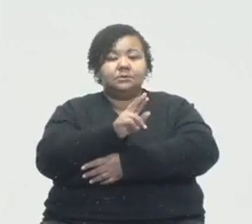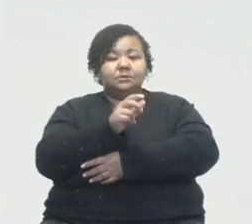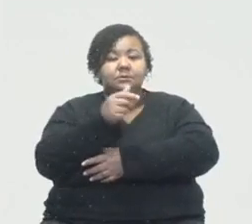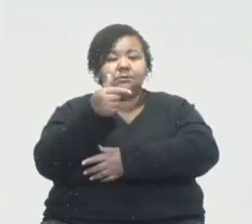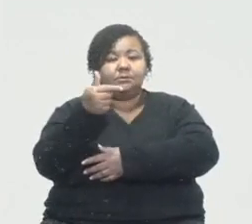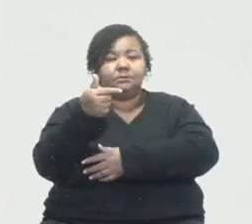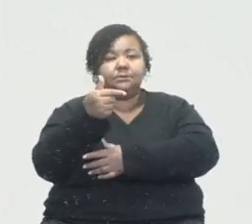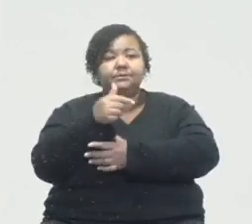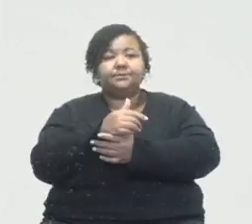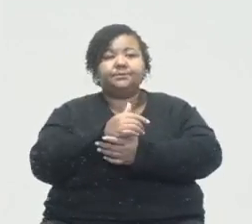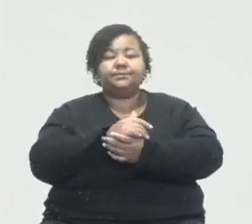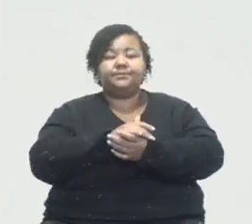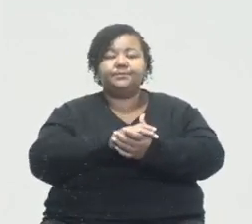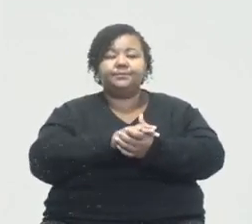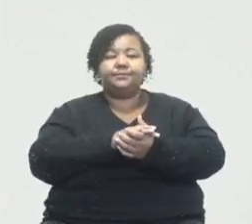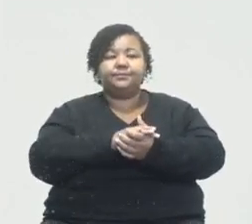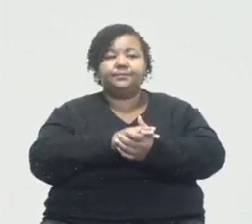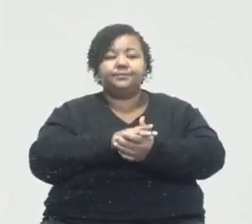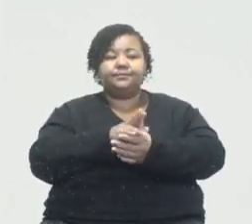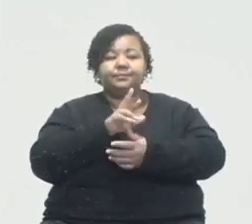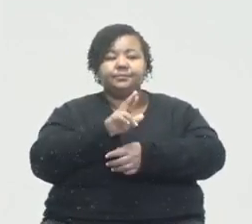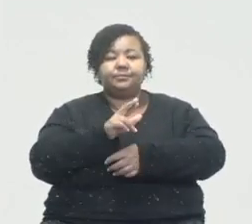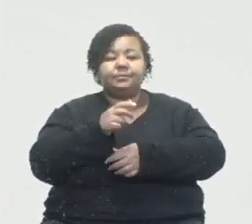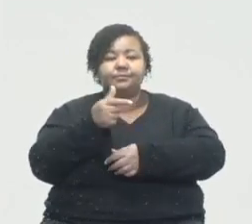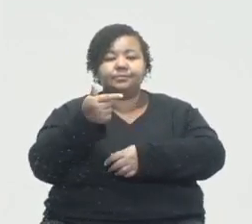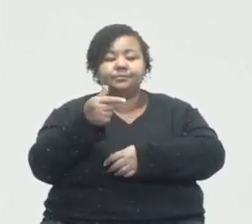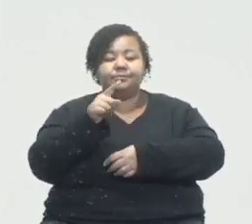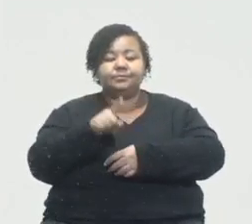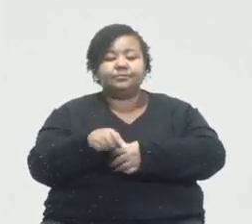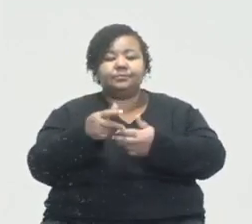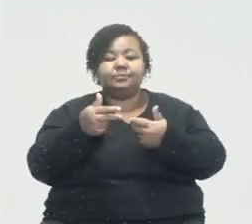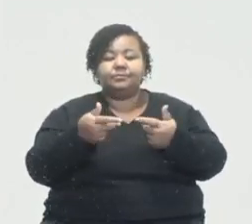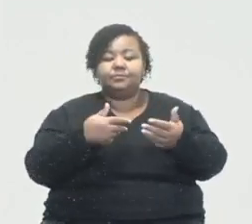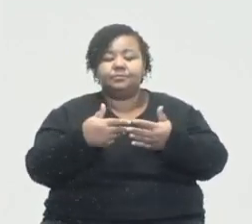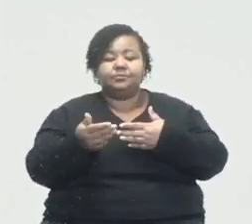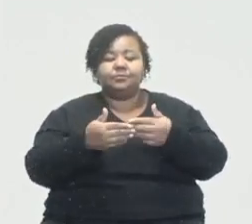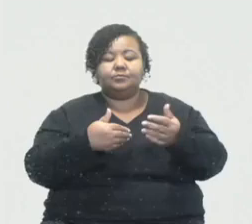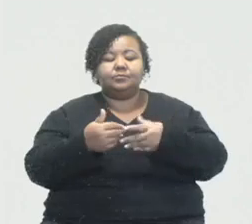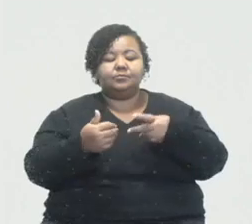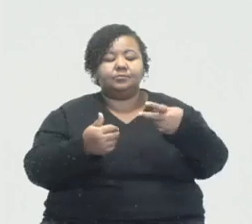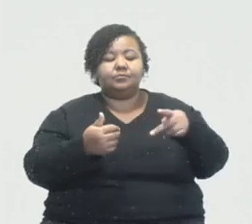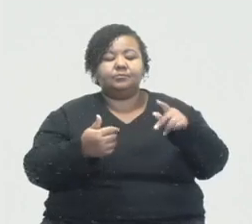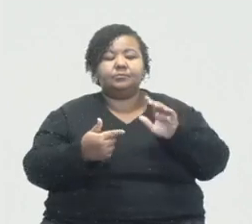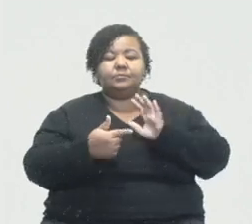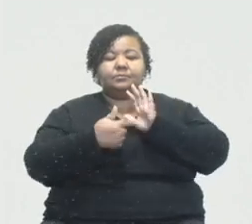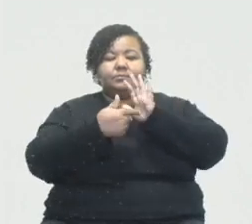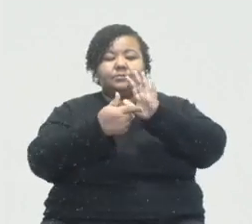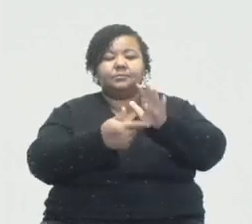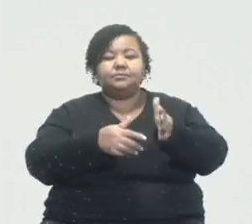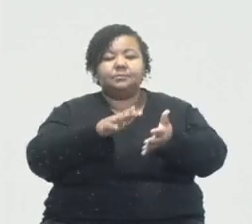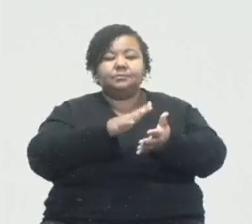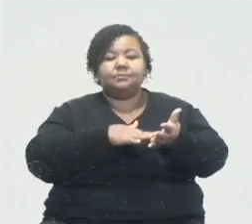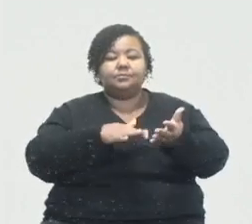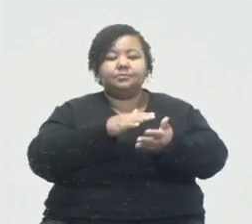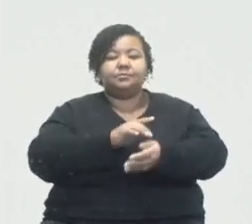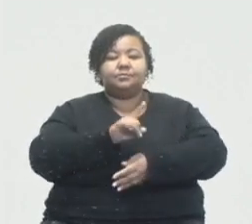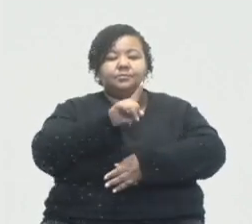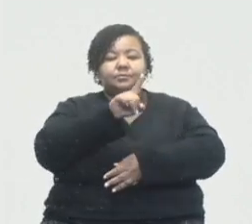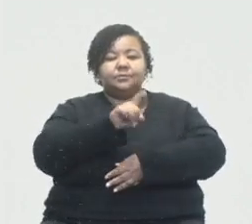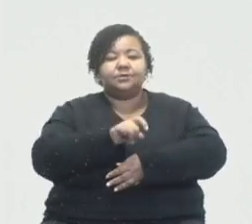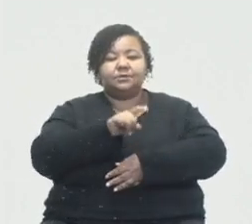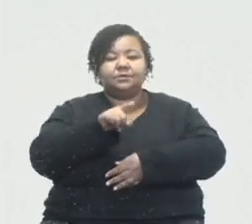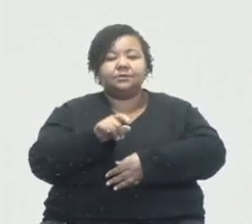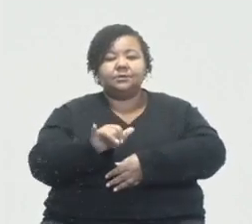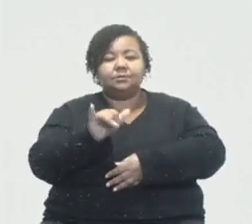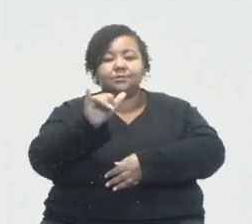R2. O R2, um elemento qualquer dele, apresenta da seguinte forma, x e y. Então, pegando essa situação